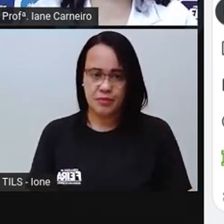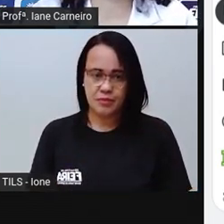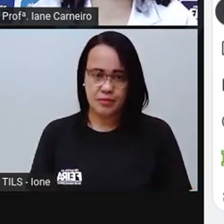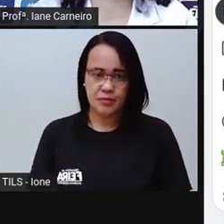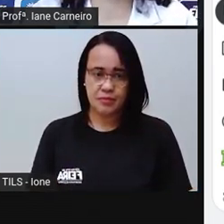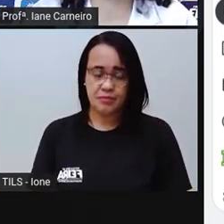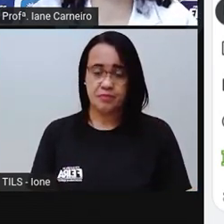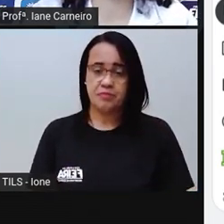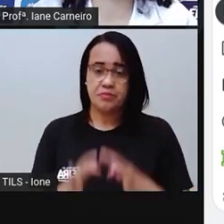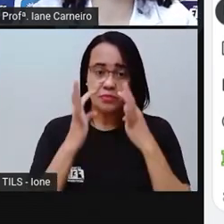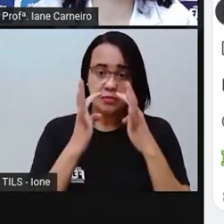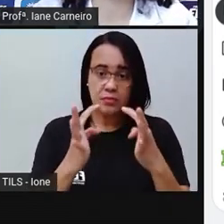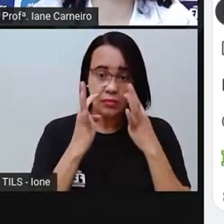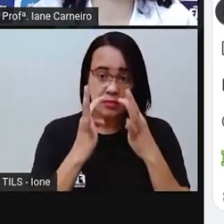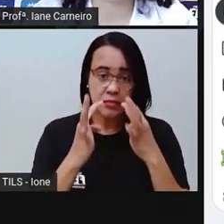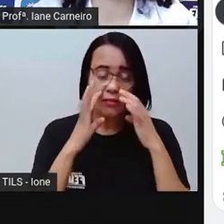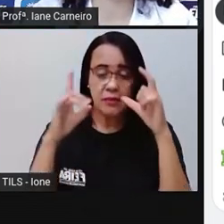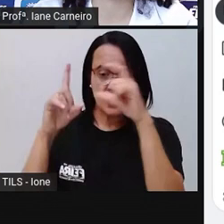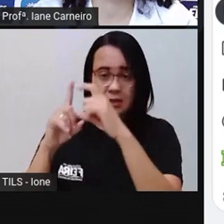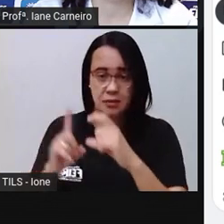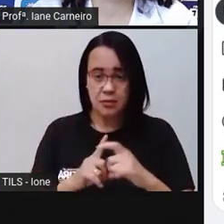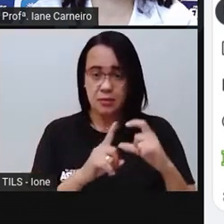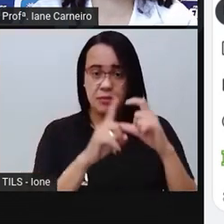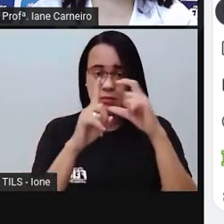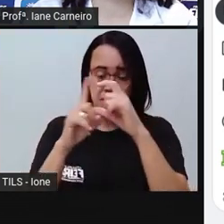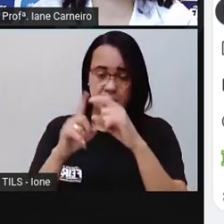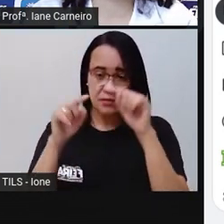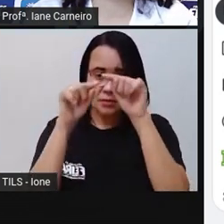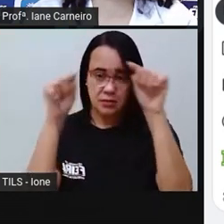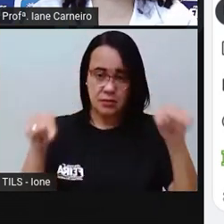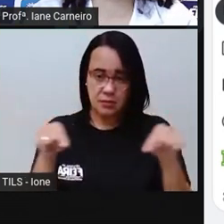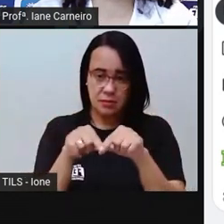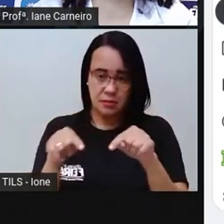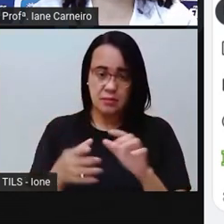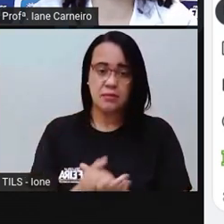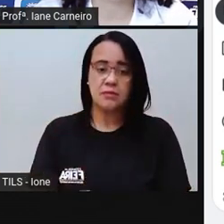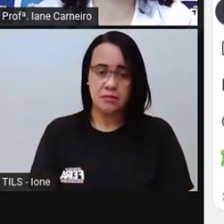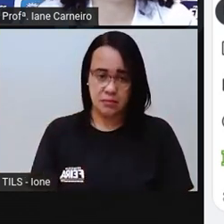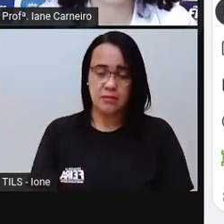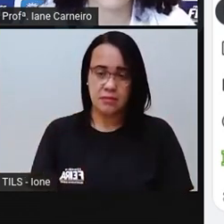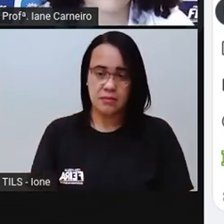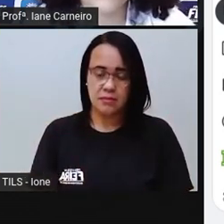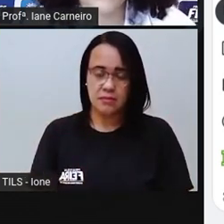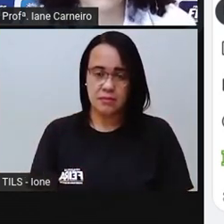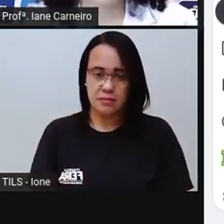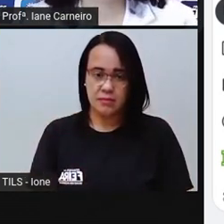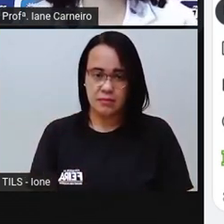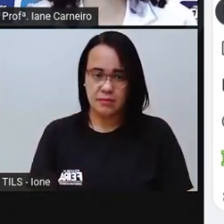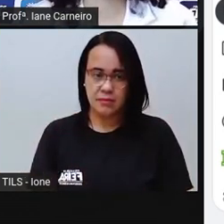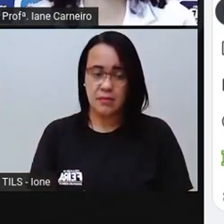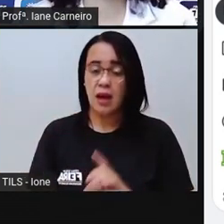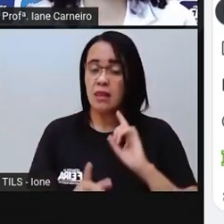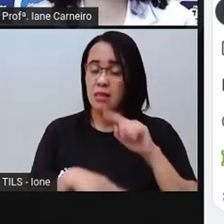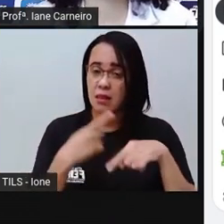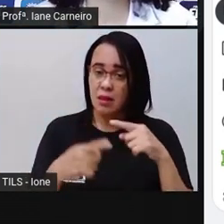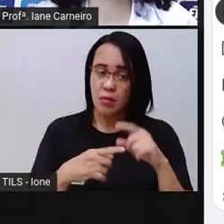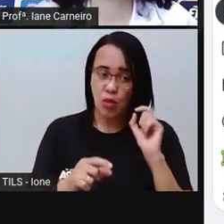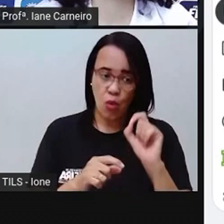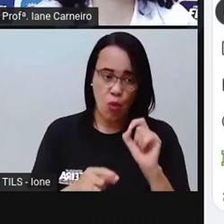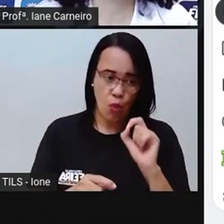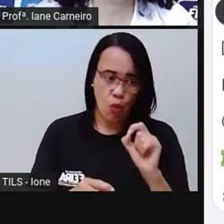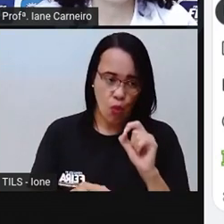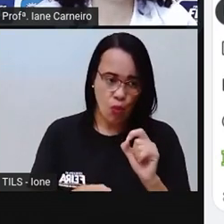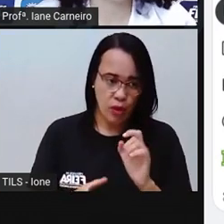vai observar essas palavras que estão aqui embaixo. A prova vai deixar um pouquinho grandinha, depois a prova vai ajustando para vocês verem,